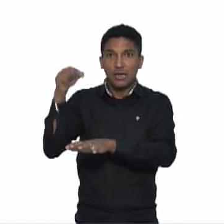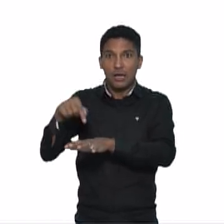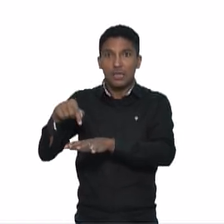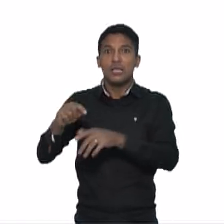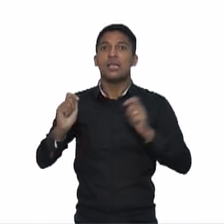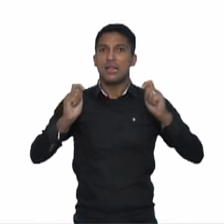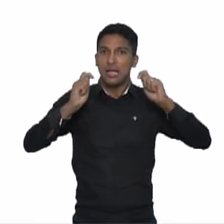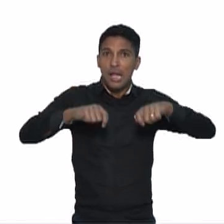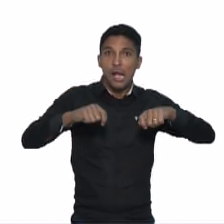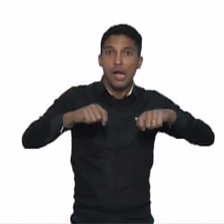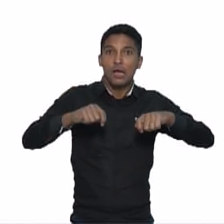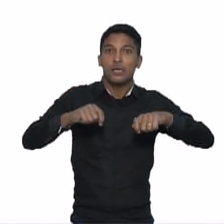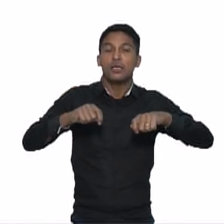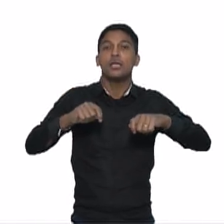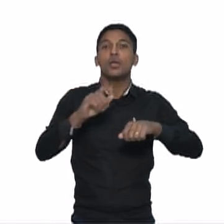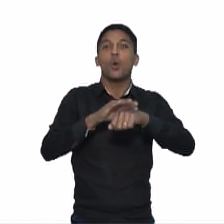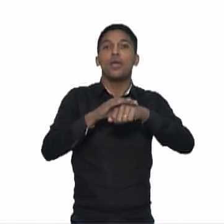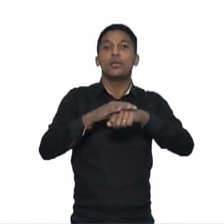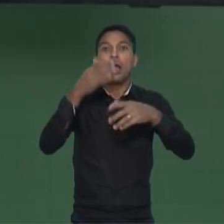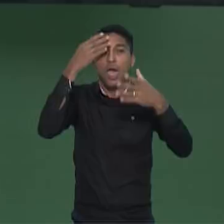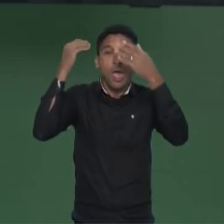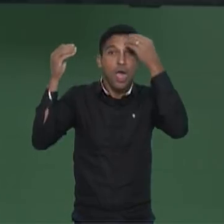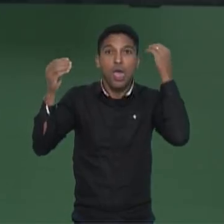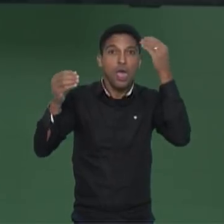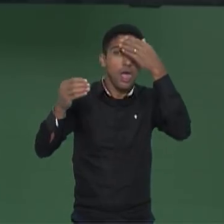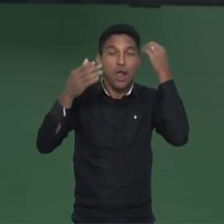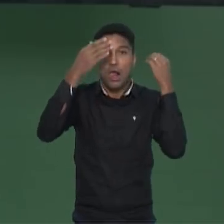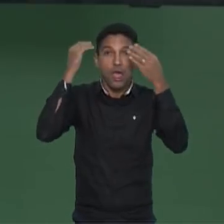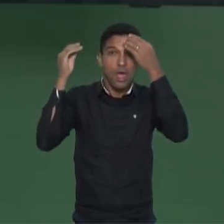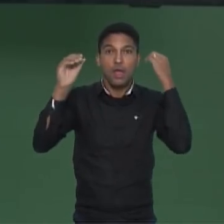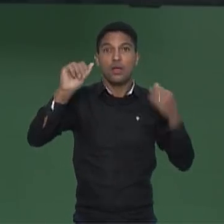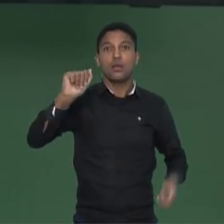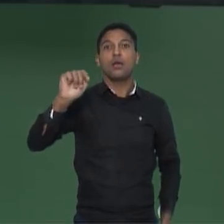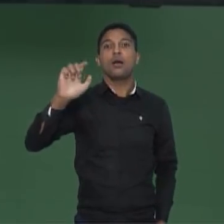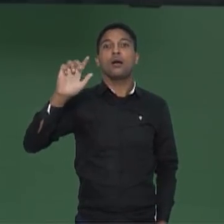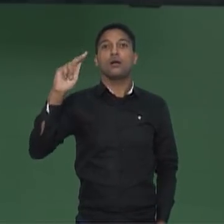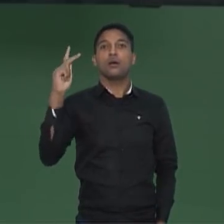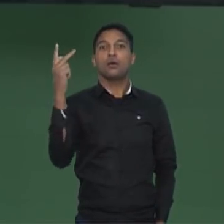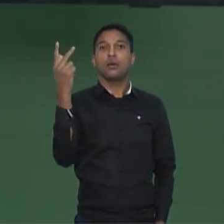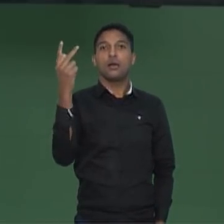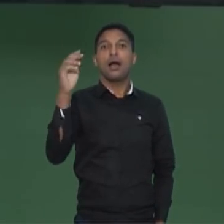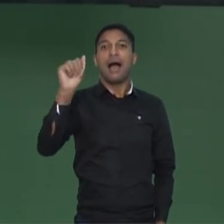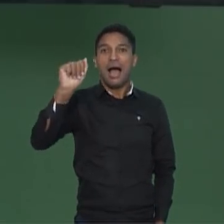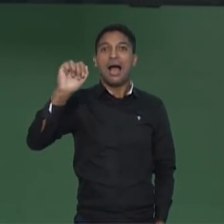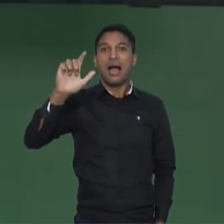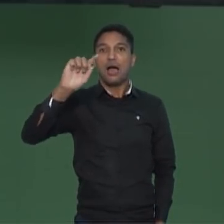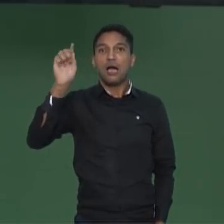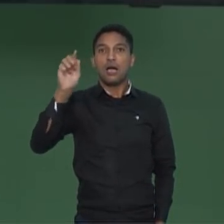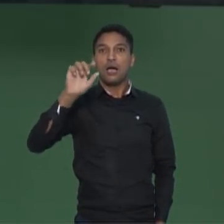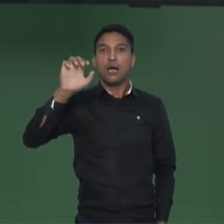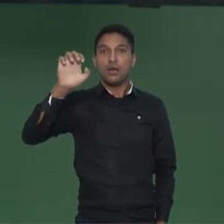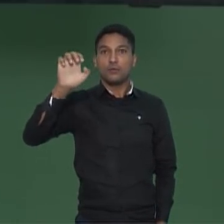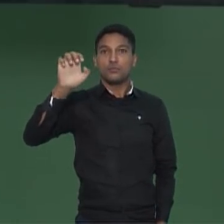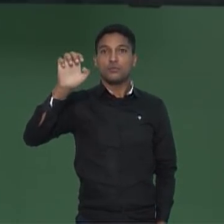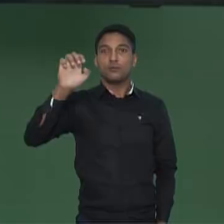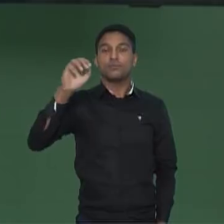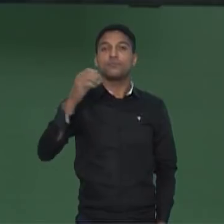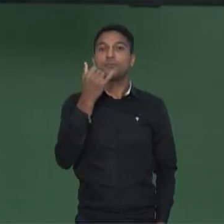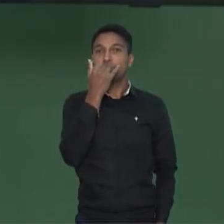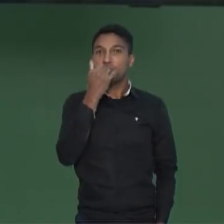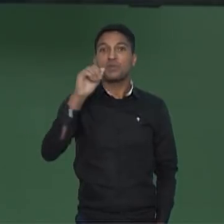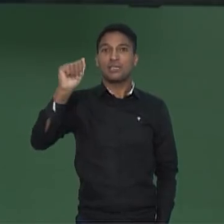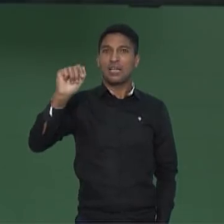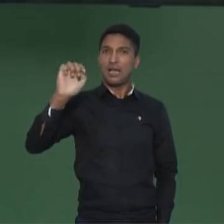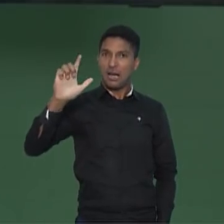encontrar, ele exige um complemento para finalizar, para ter uma mensagem integral, total. Se